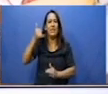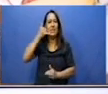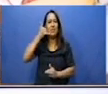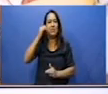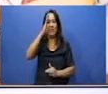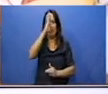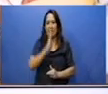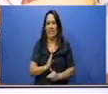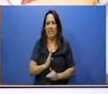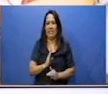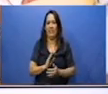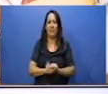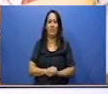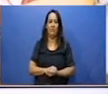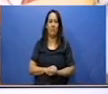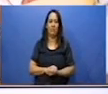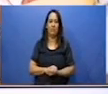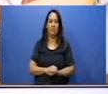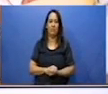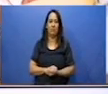0800.